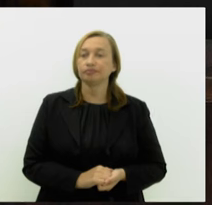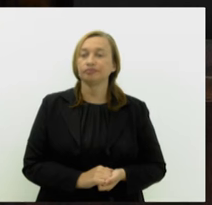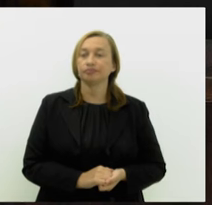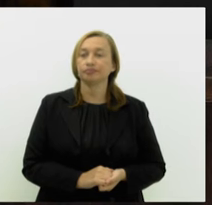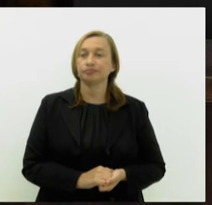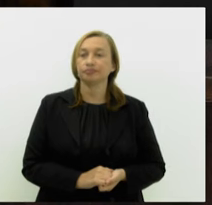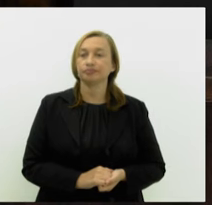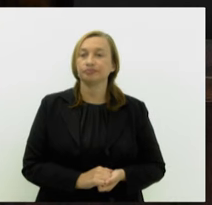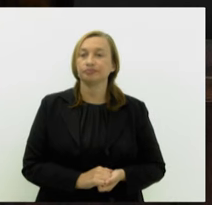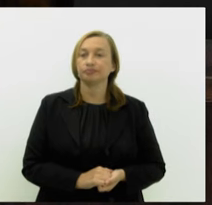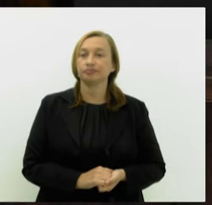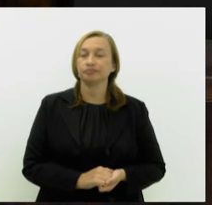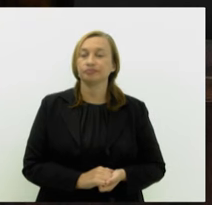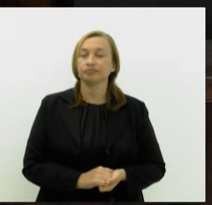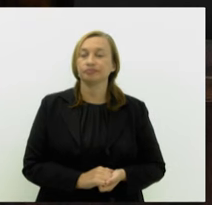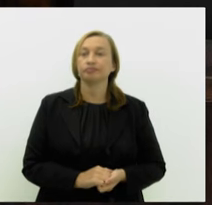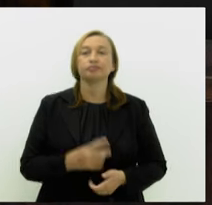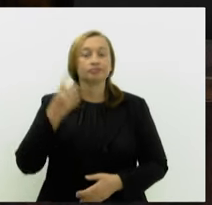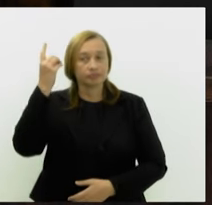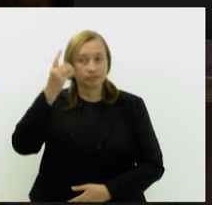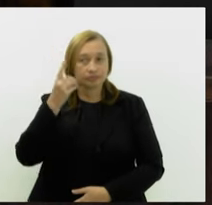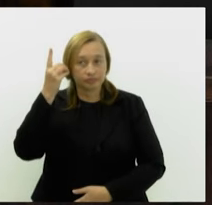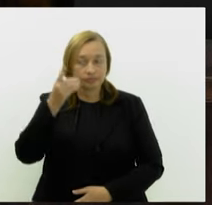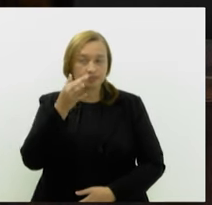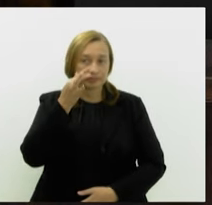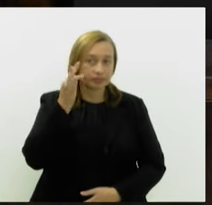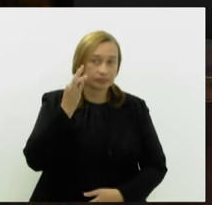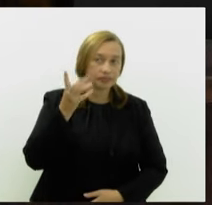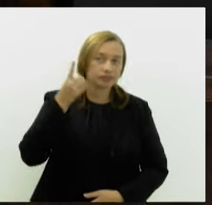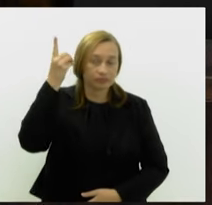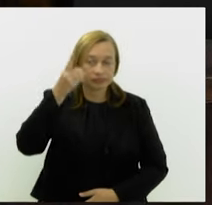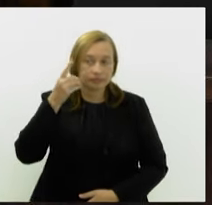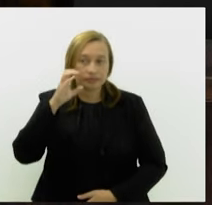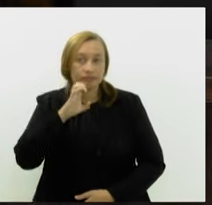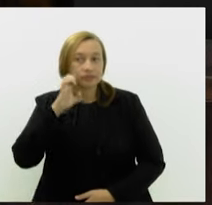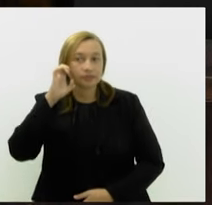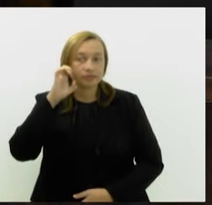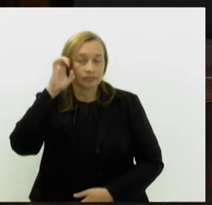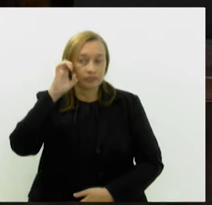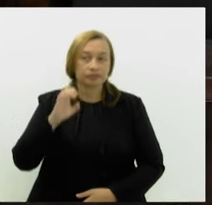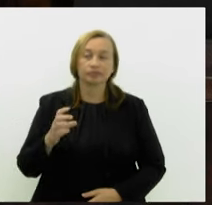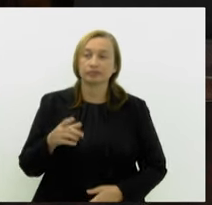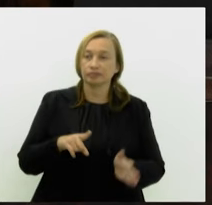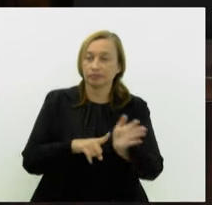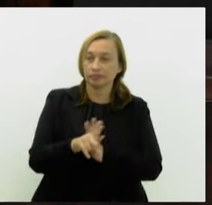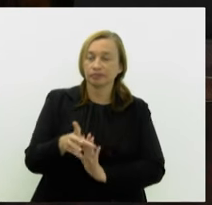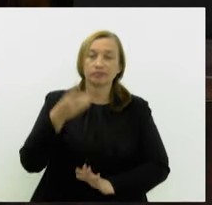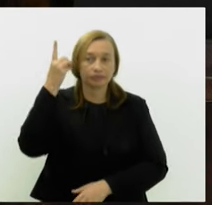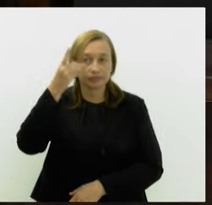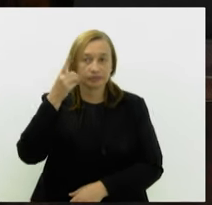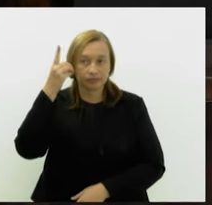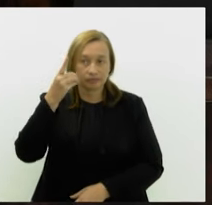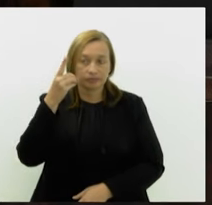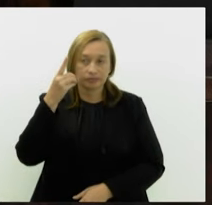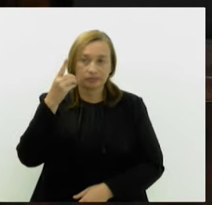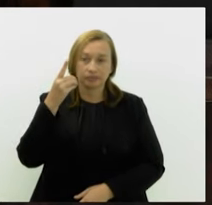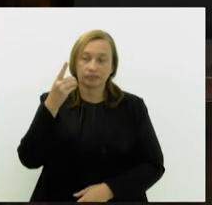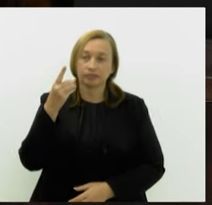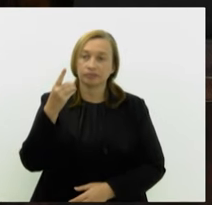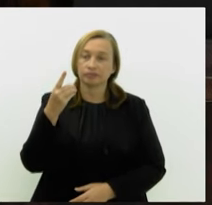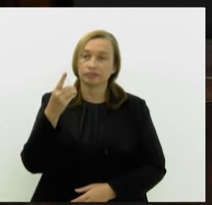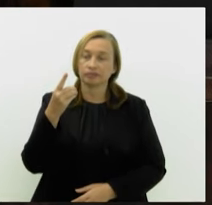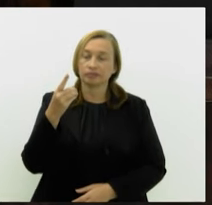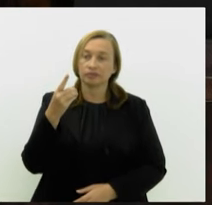a sua interlocução, deputado Flávio Serafini, deputada Élica Takimoto, e pergunta ao deputado Fred Pacheco se pode acolher